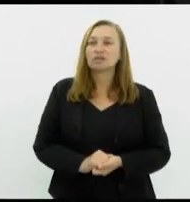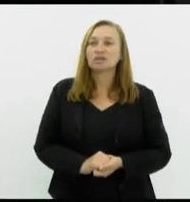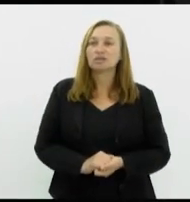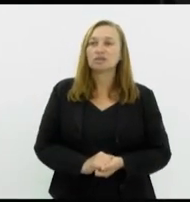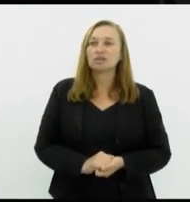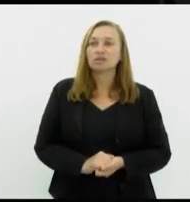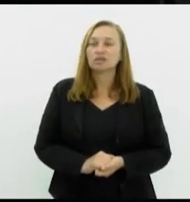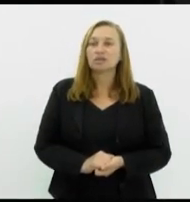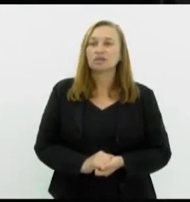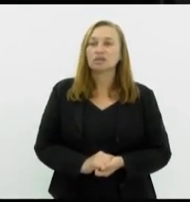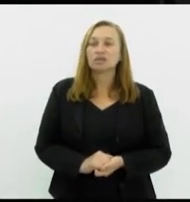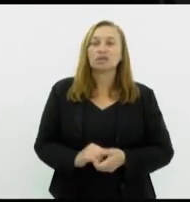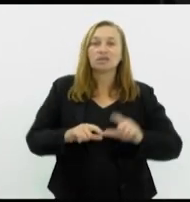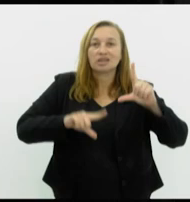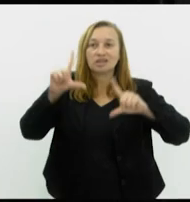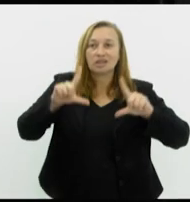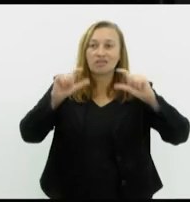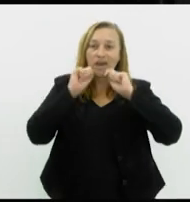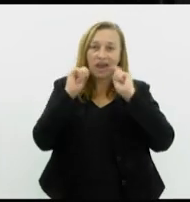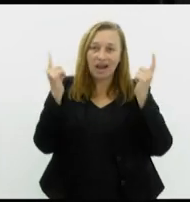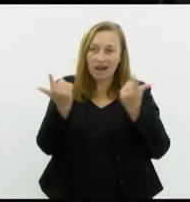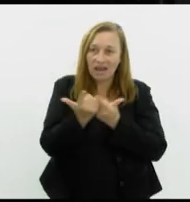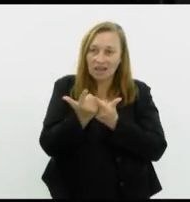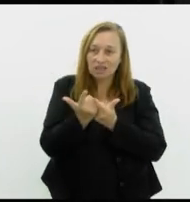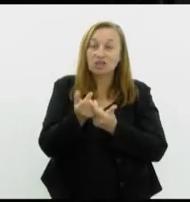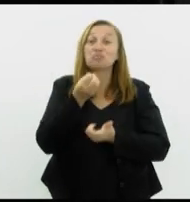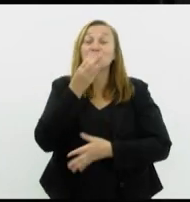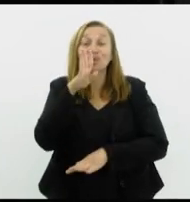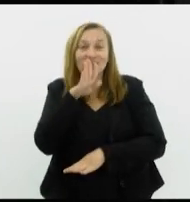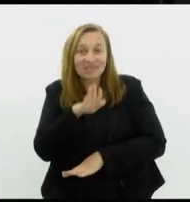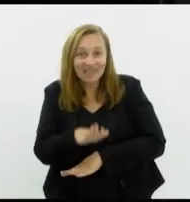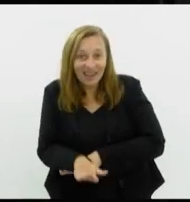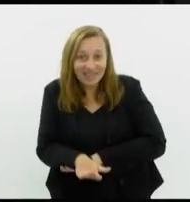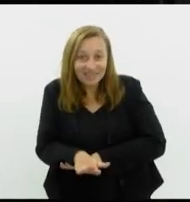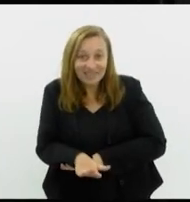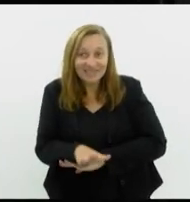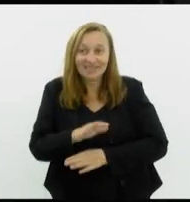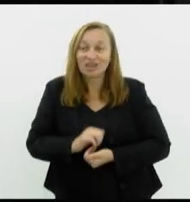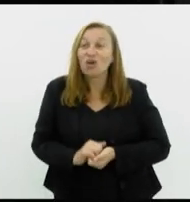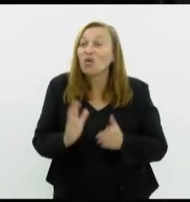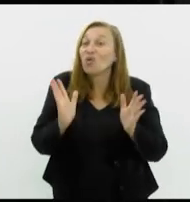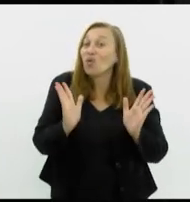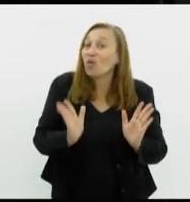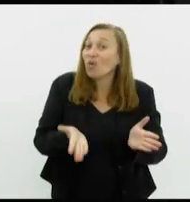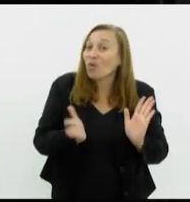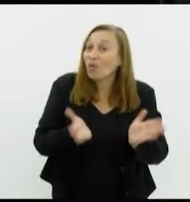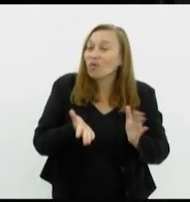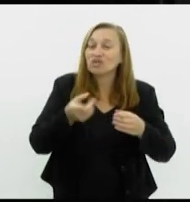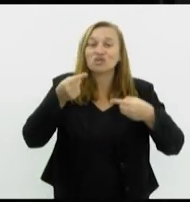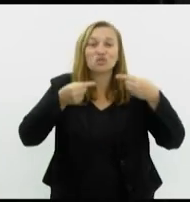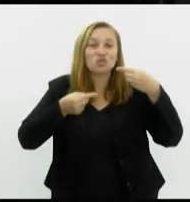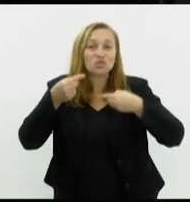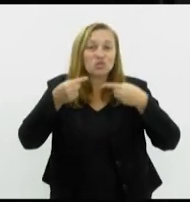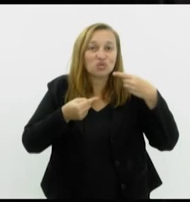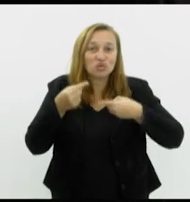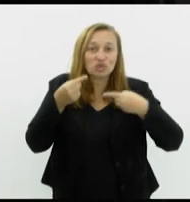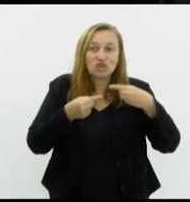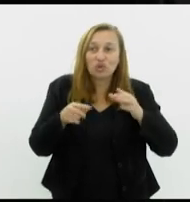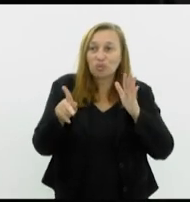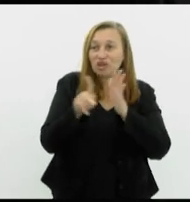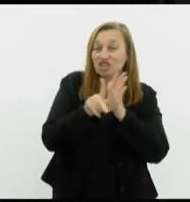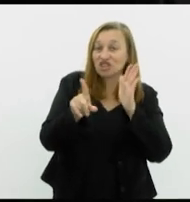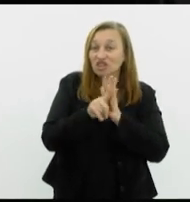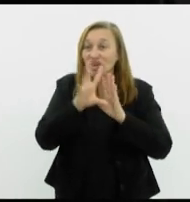telespectadores da TV Alerj, boa tarde. Hoje nós estamos discutindo o projeto de